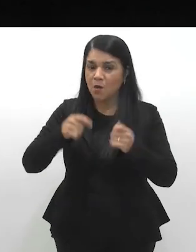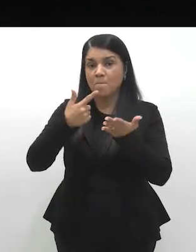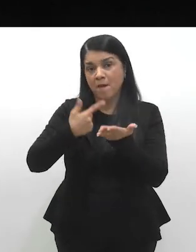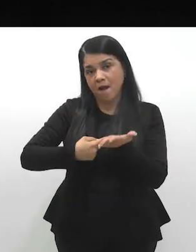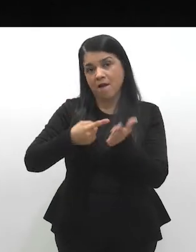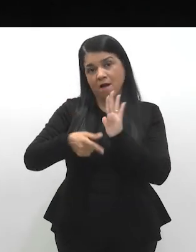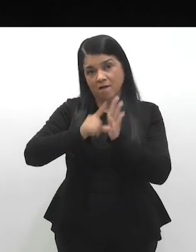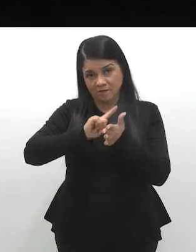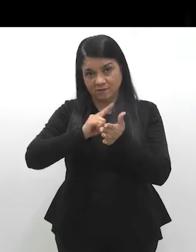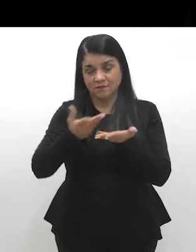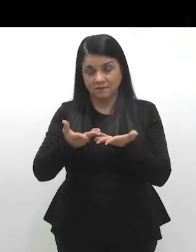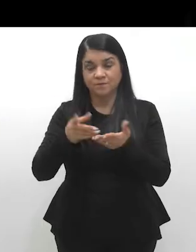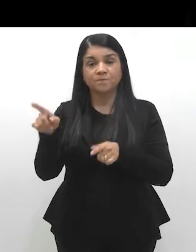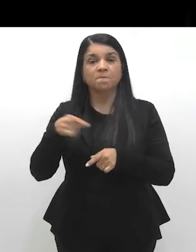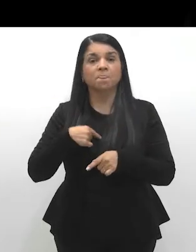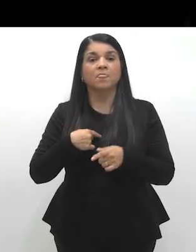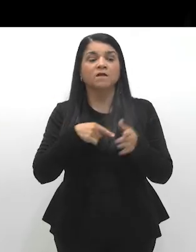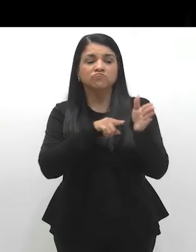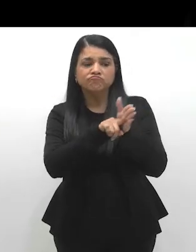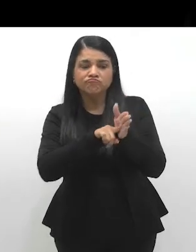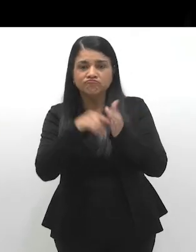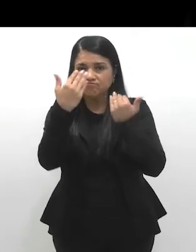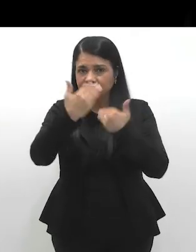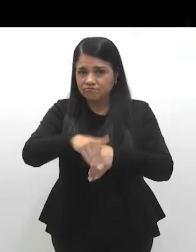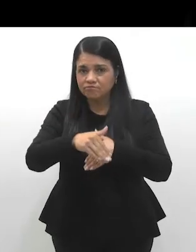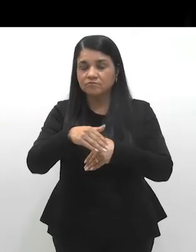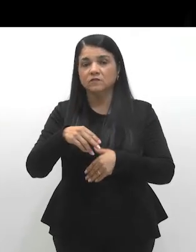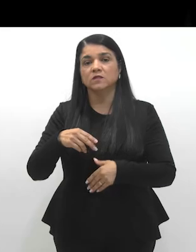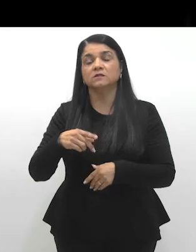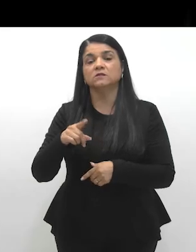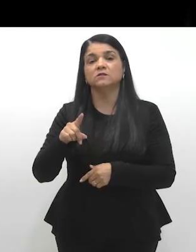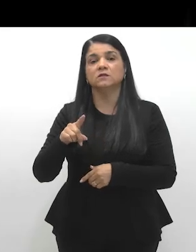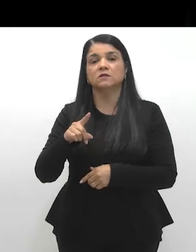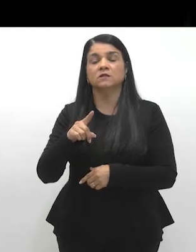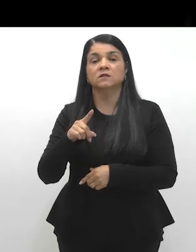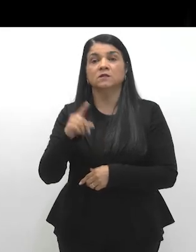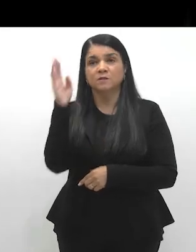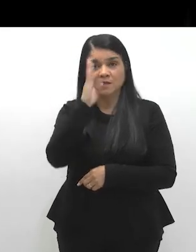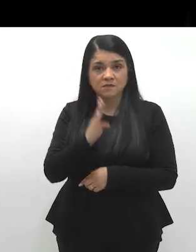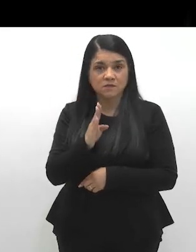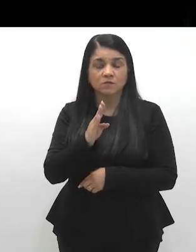essas escolas públicas. No Exame Nacional de Desempenho dos Estudantes, a